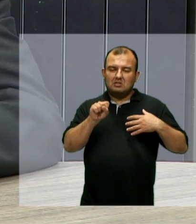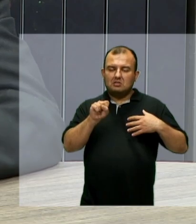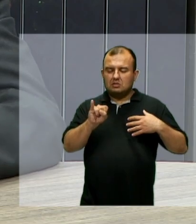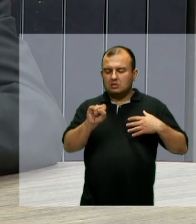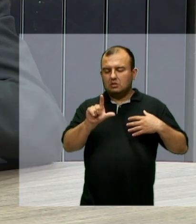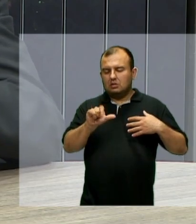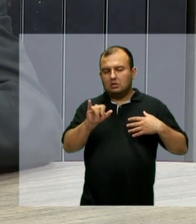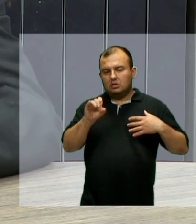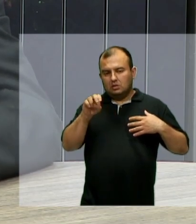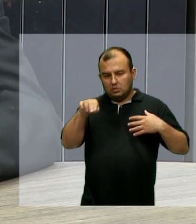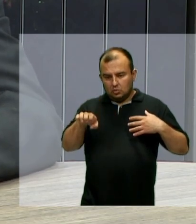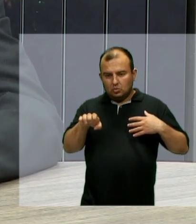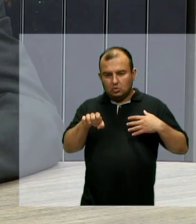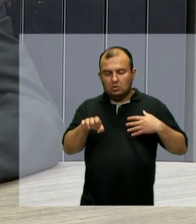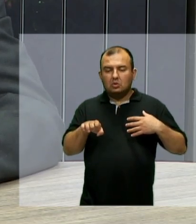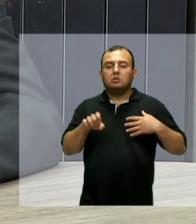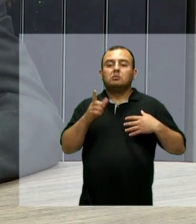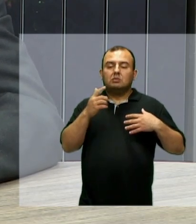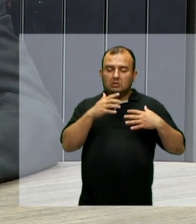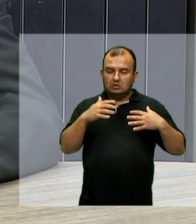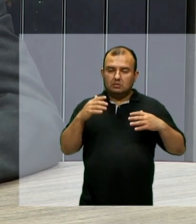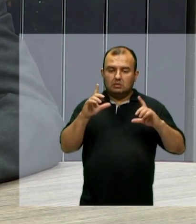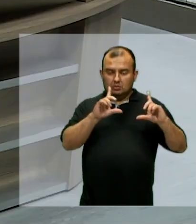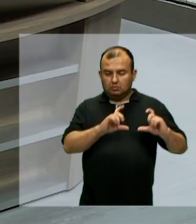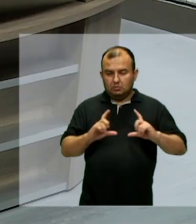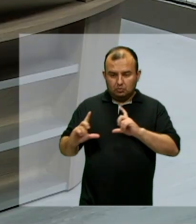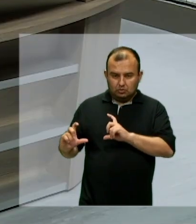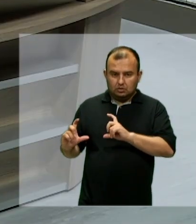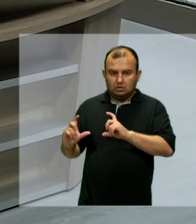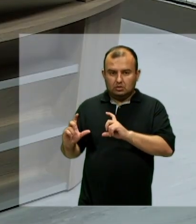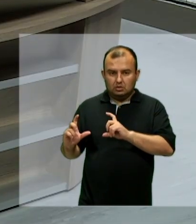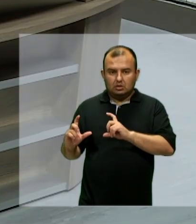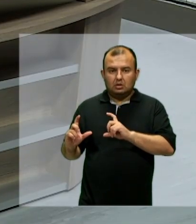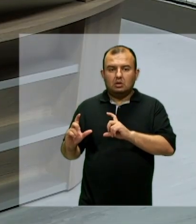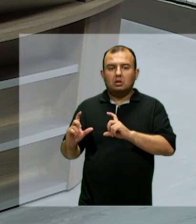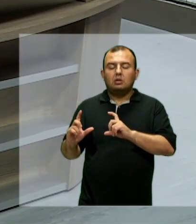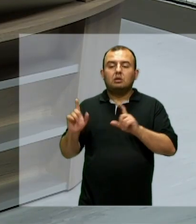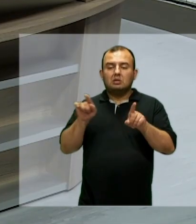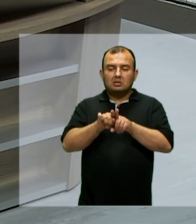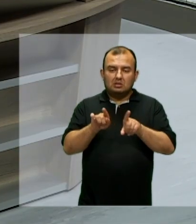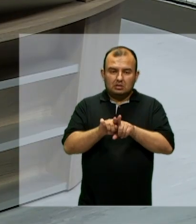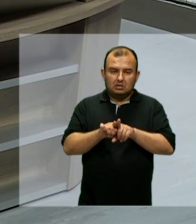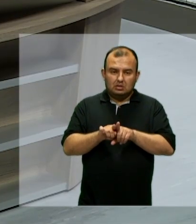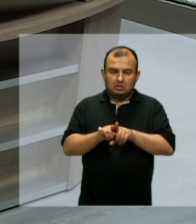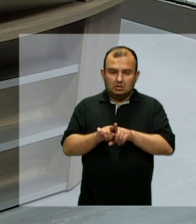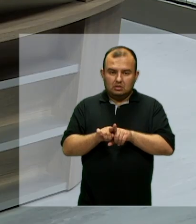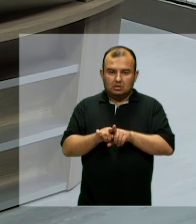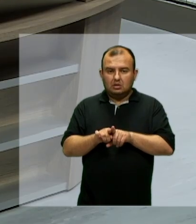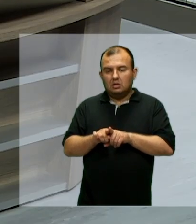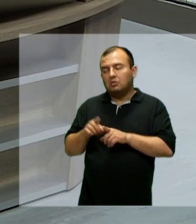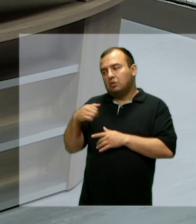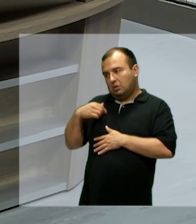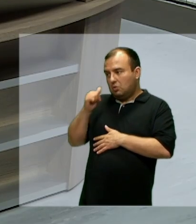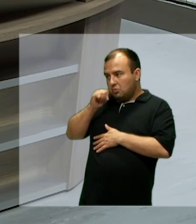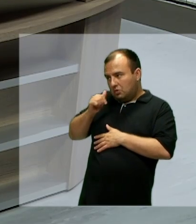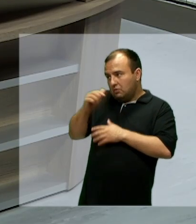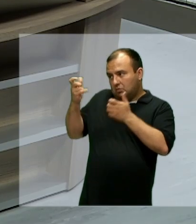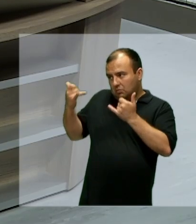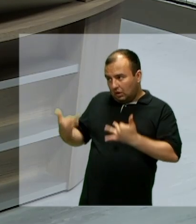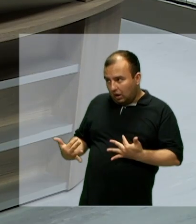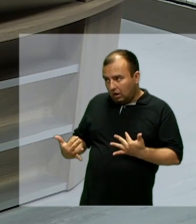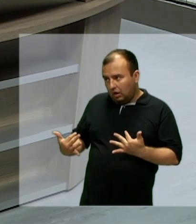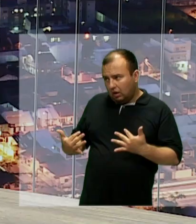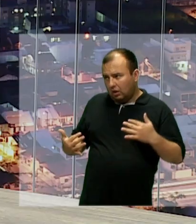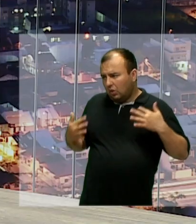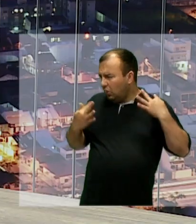minha mama dói. Tem que fazer mamografia. Agora eu vou falar como mulher. Nem dói mais tanto assim, não, tá?